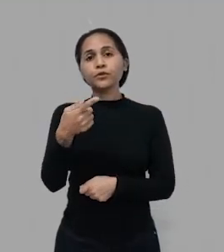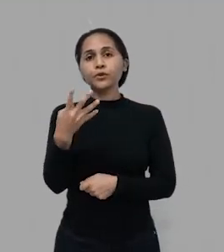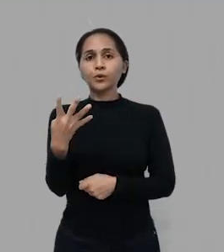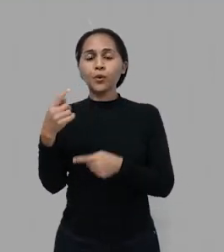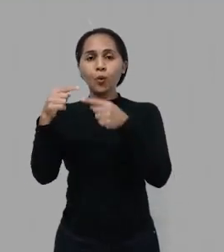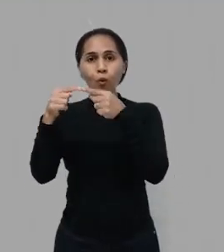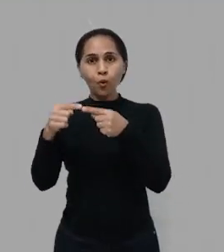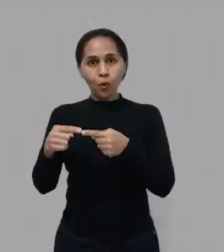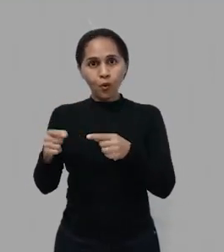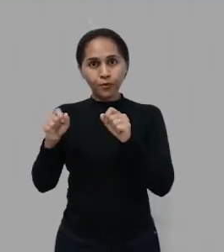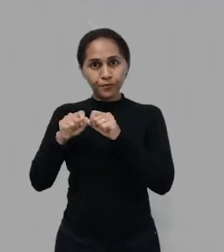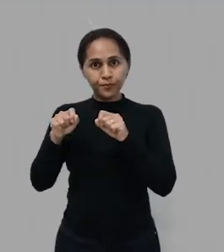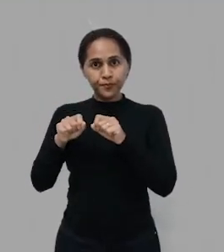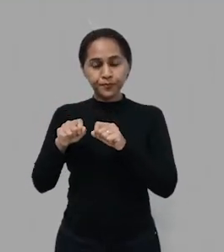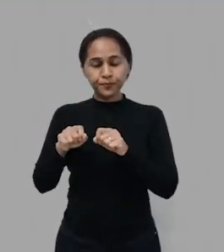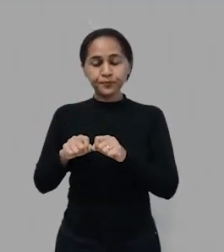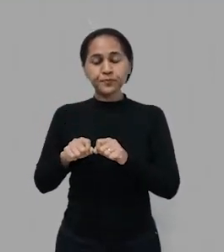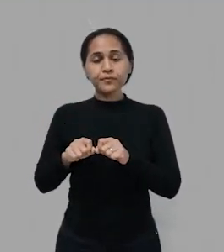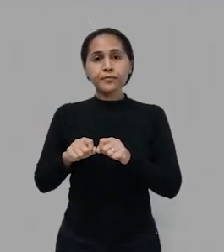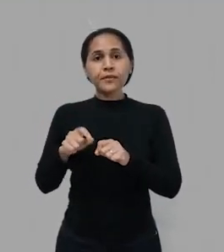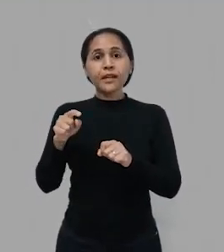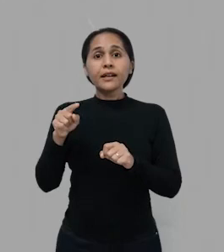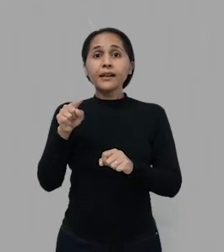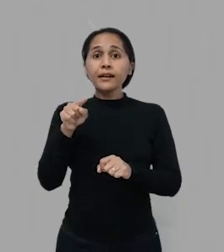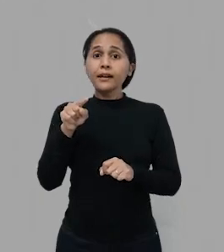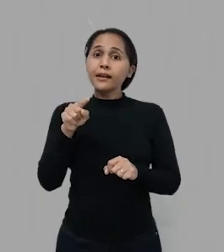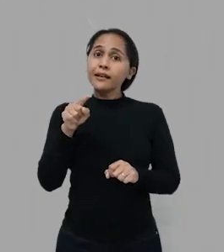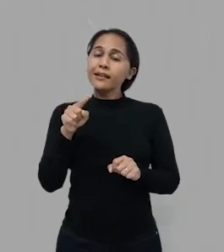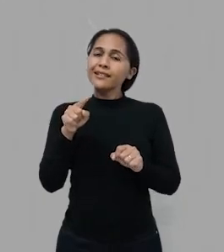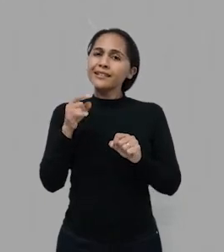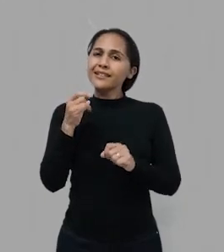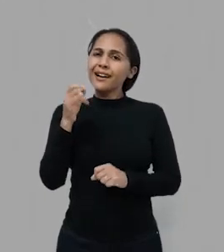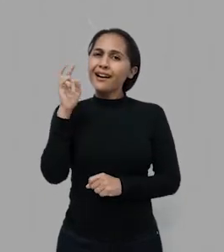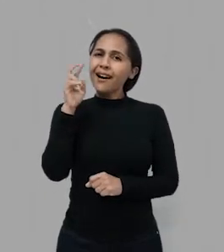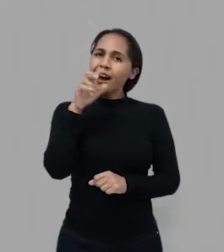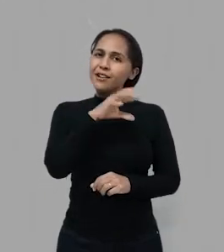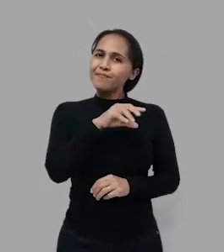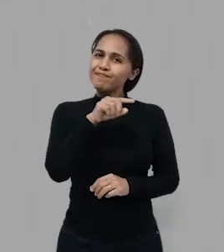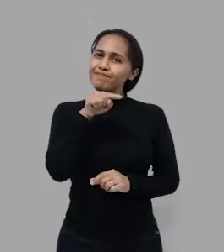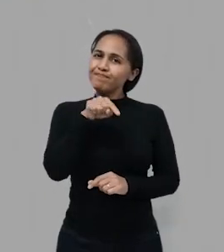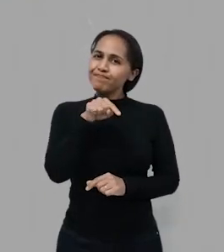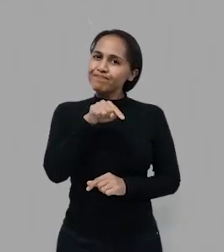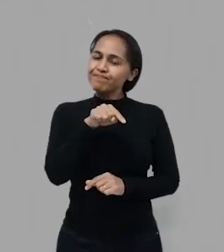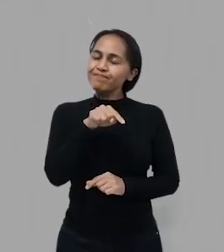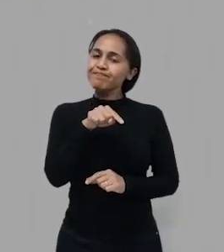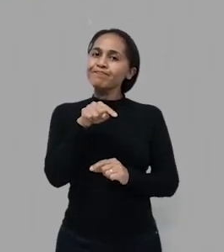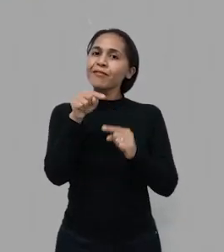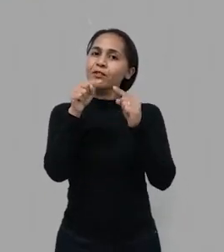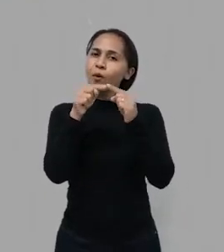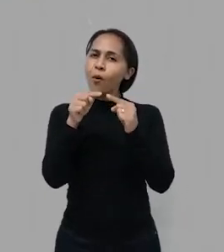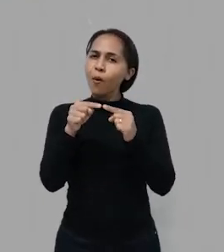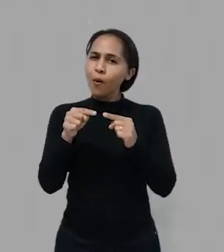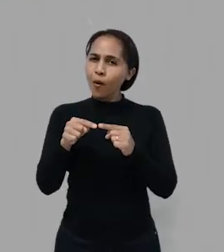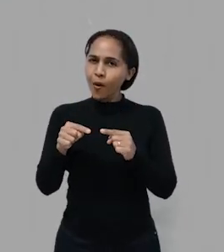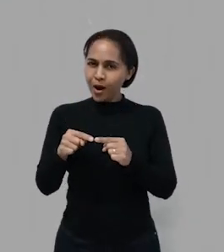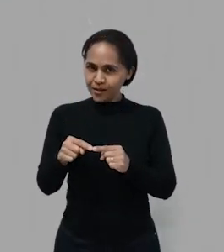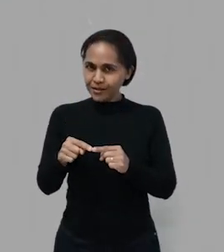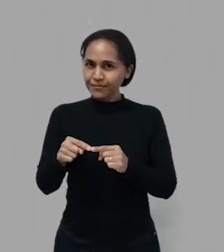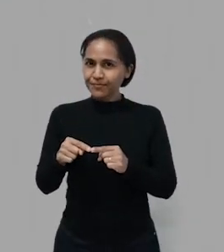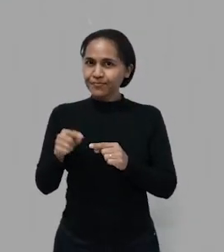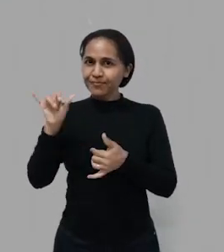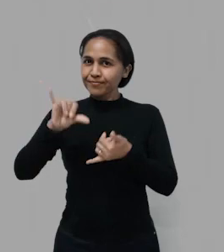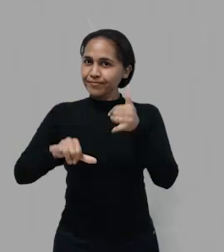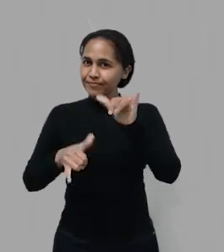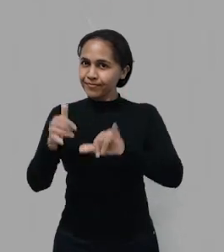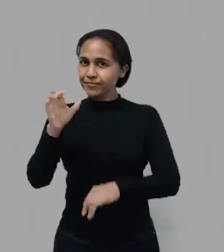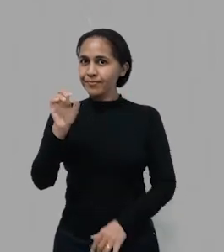esse fenômeno, né, também ocorre na química orgânica. Ou seja, com uma mesma quantidade